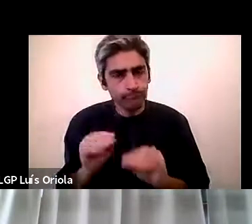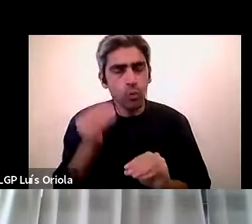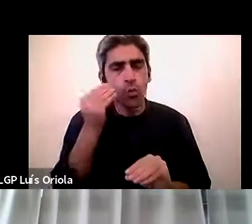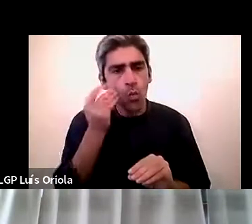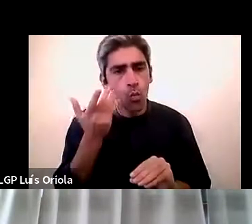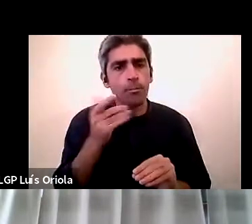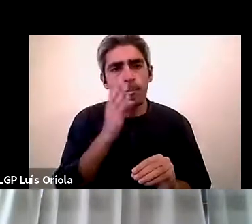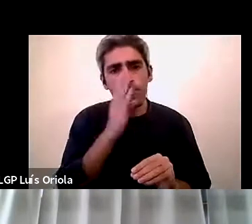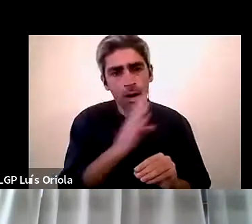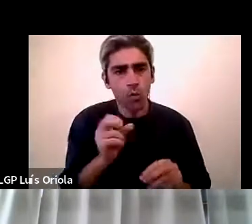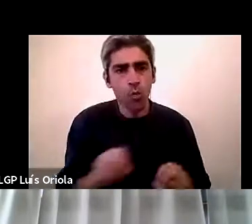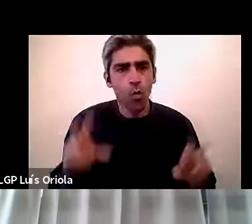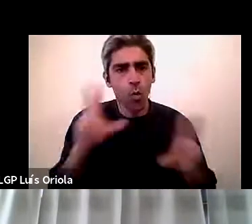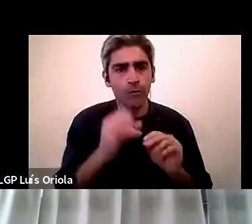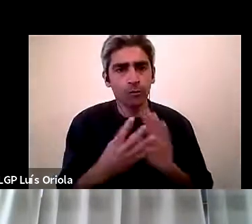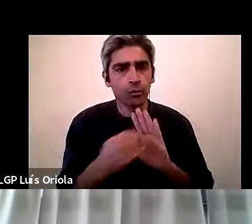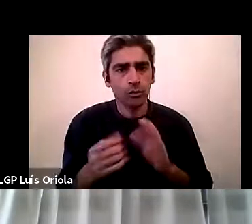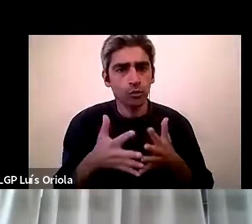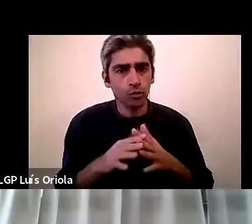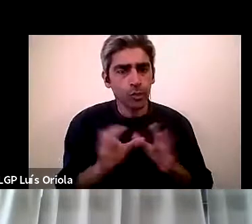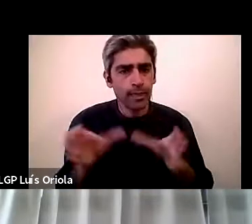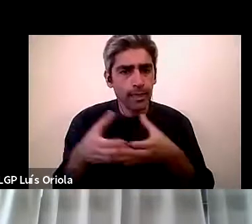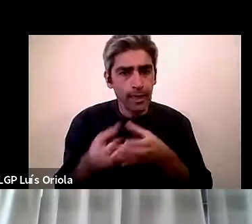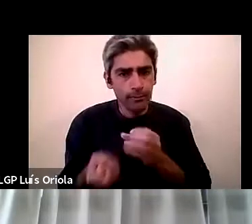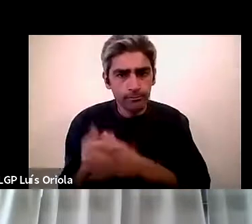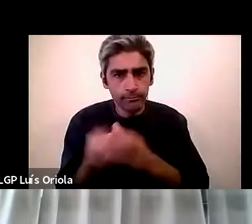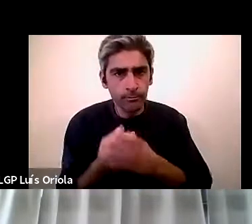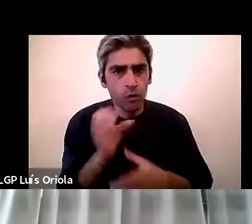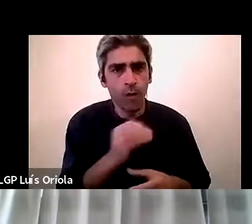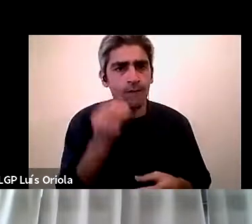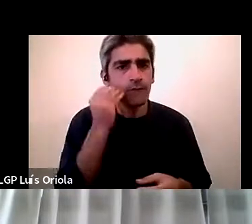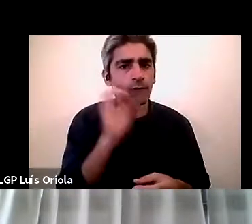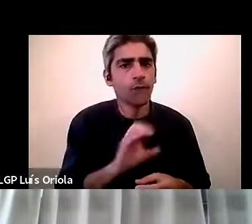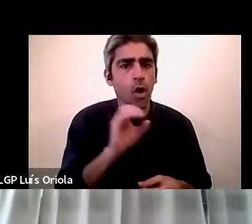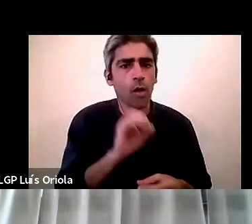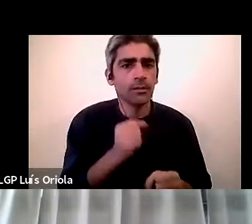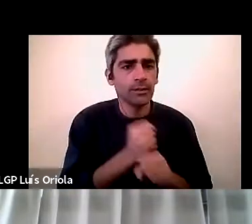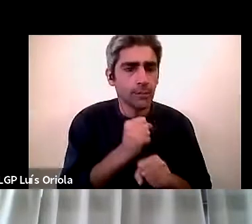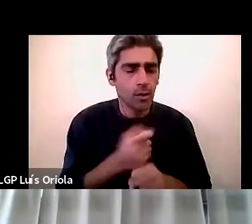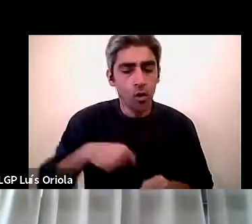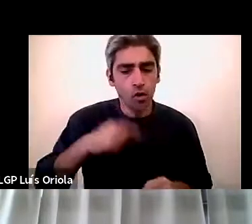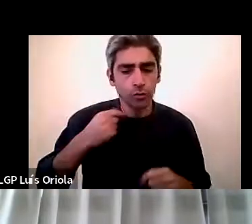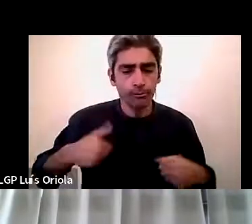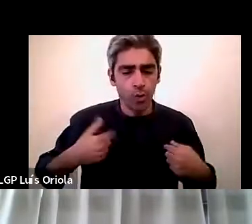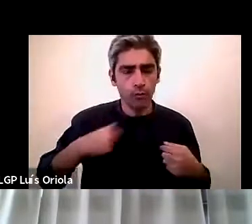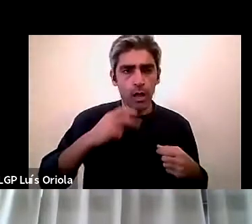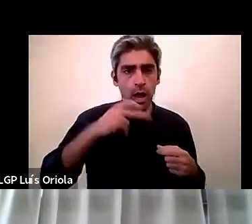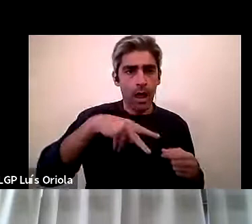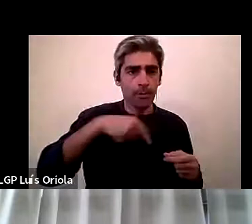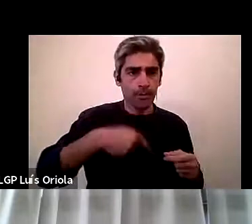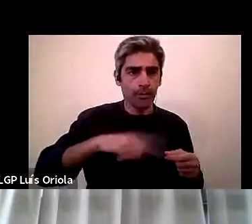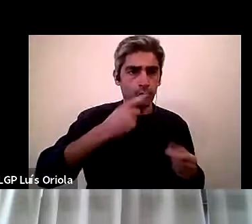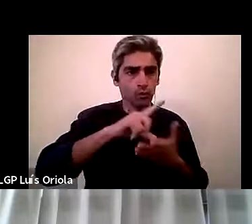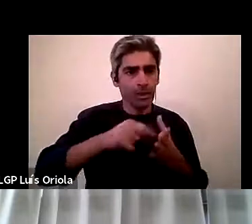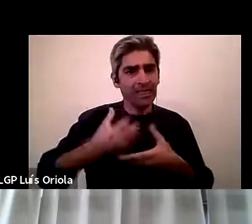como aplicar novos modelos de estruturação de equipa, novas formas de trabalhar. Nós próprios na AMA temos um projeto